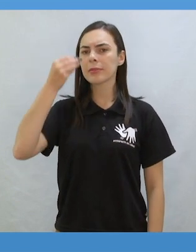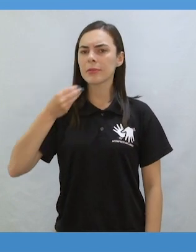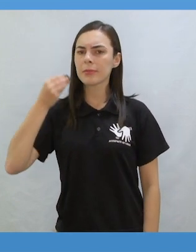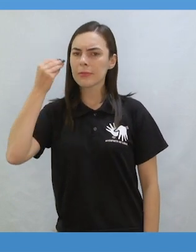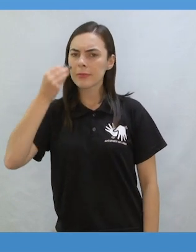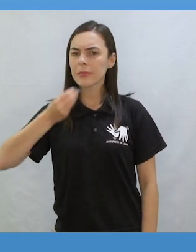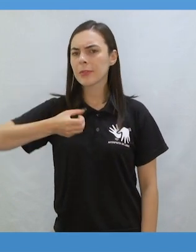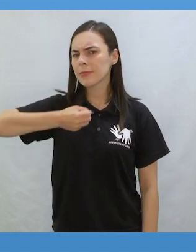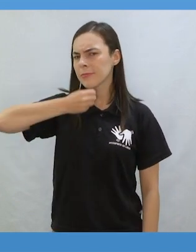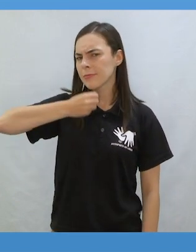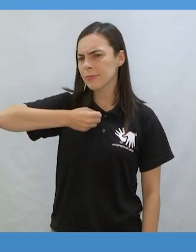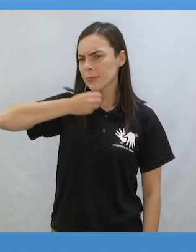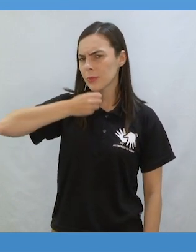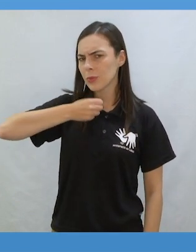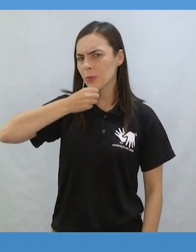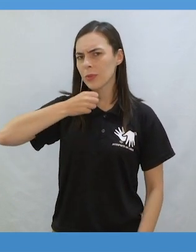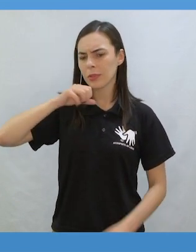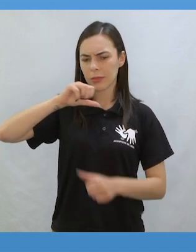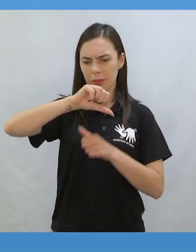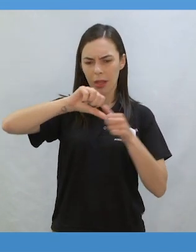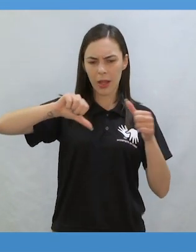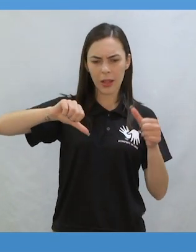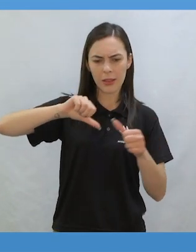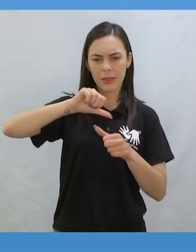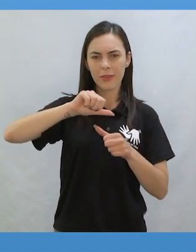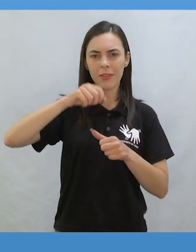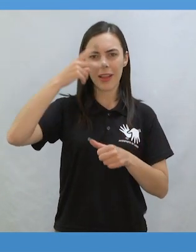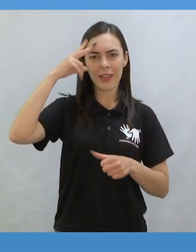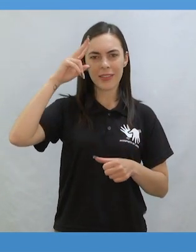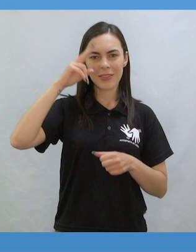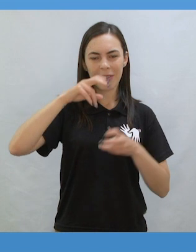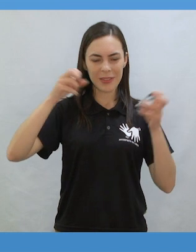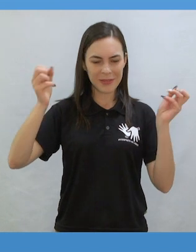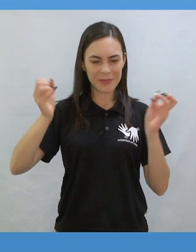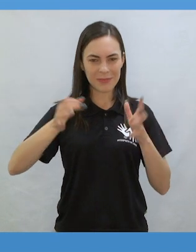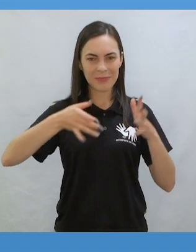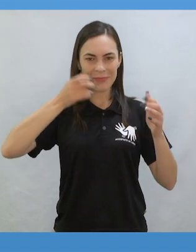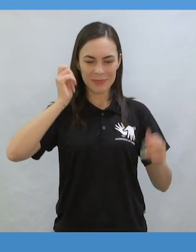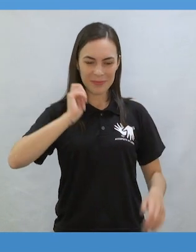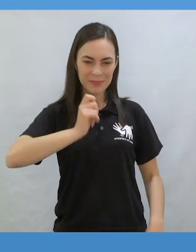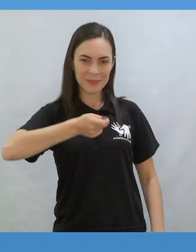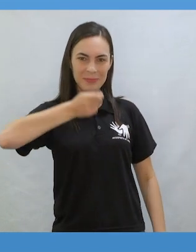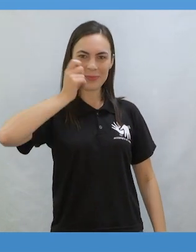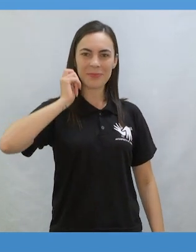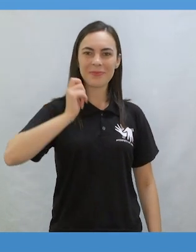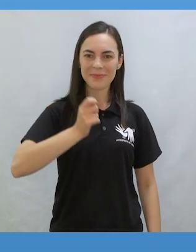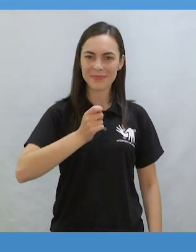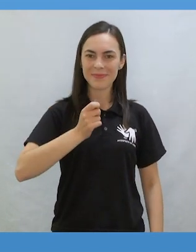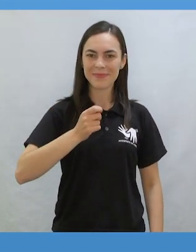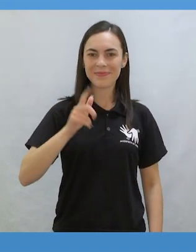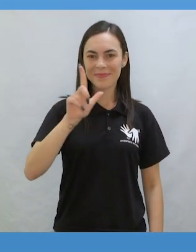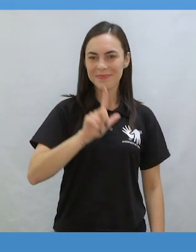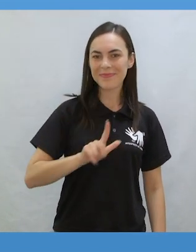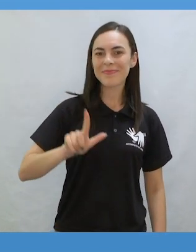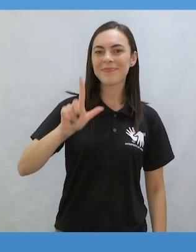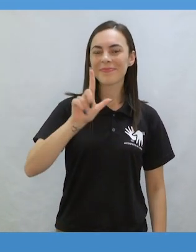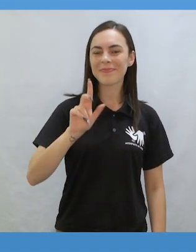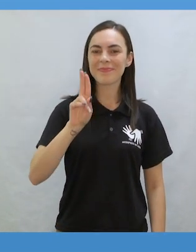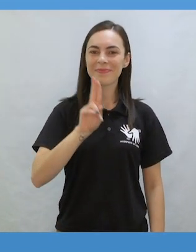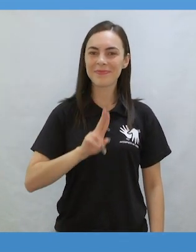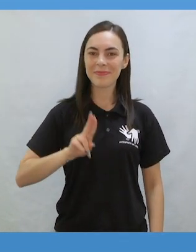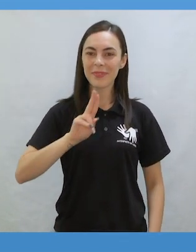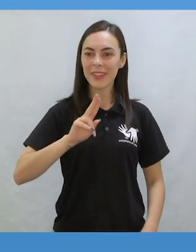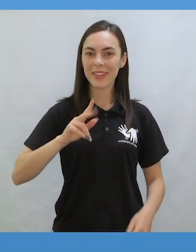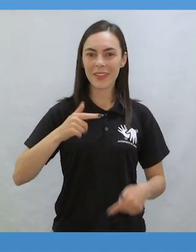de vida dos idosos em contos de fada, por meio da literatura oralizada,